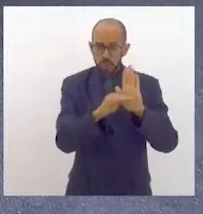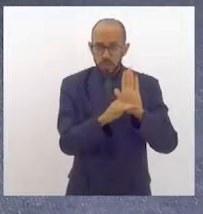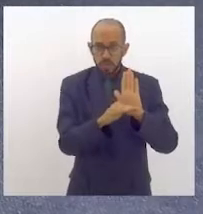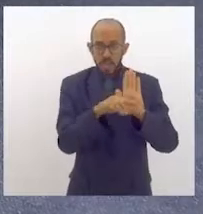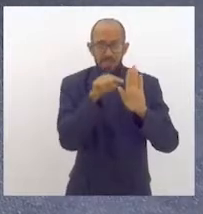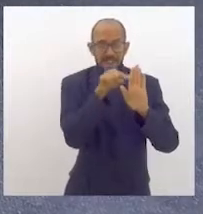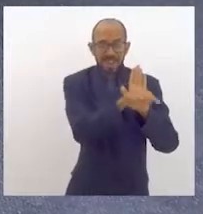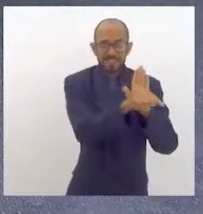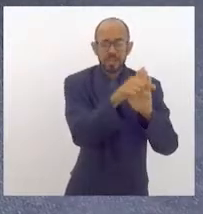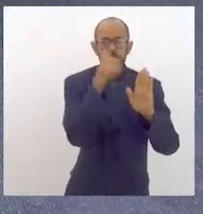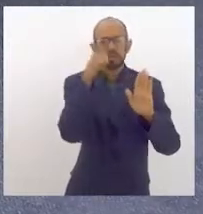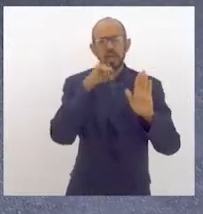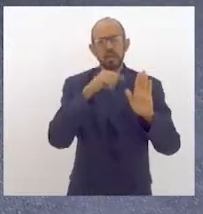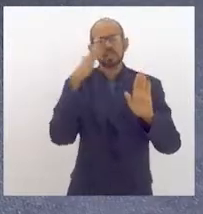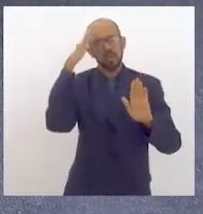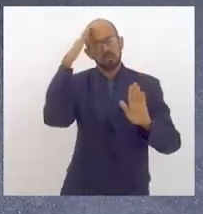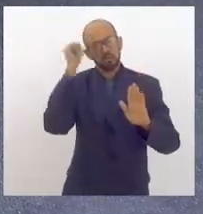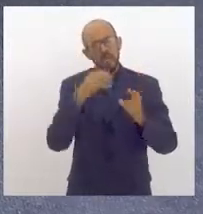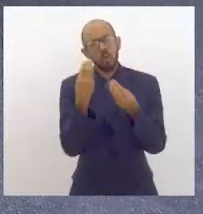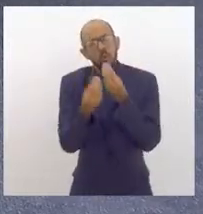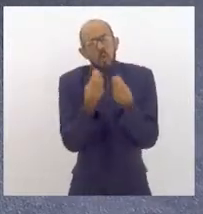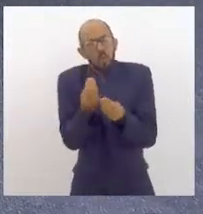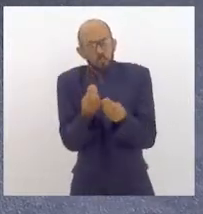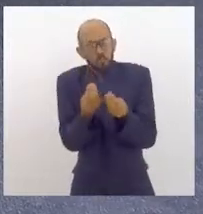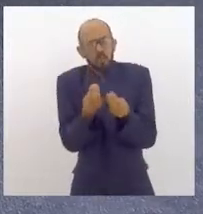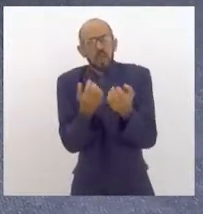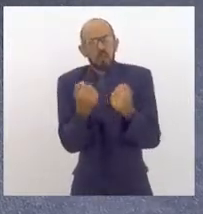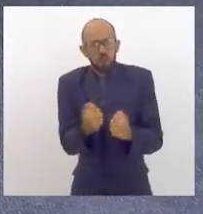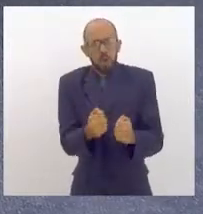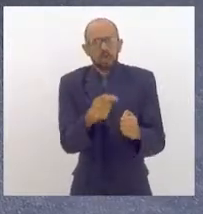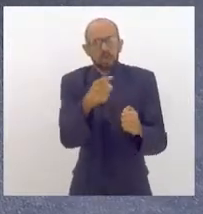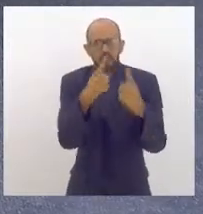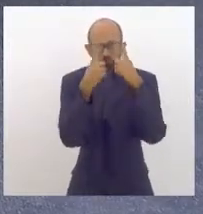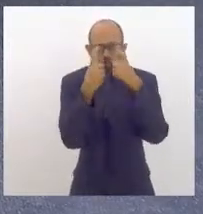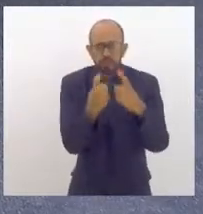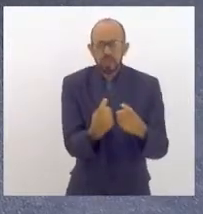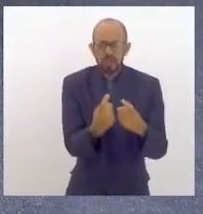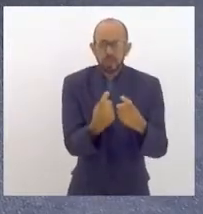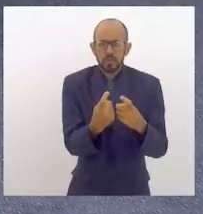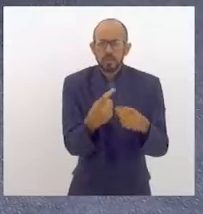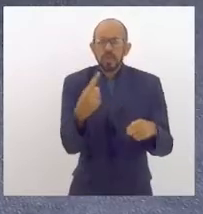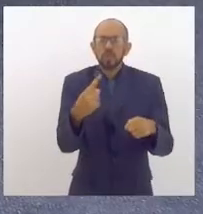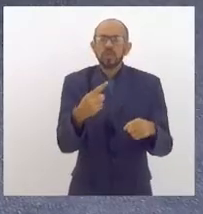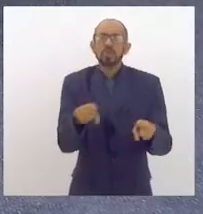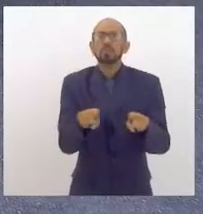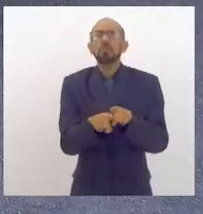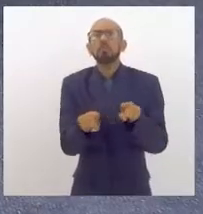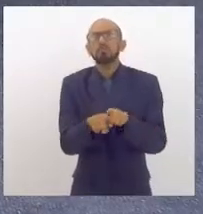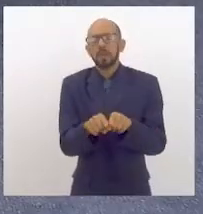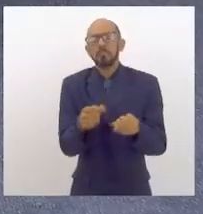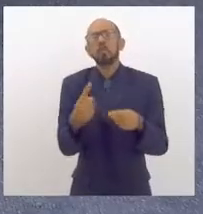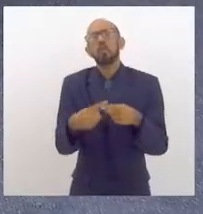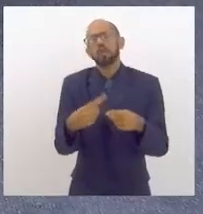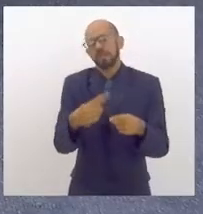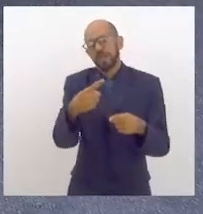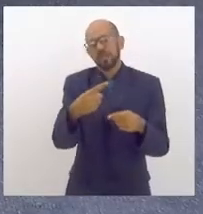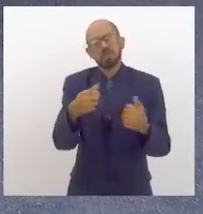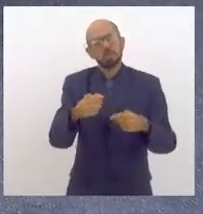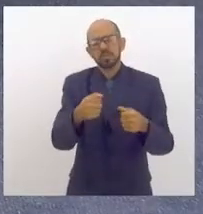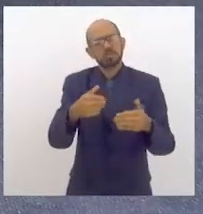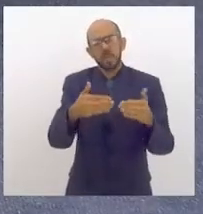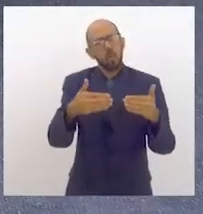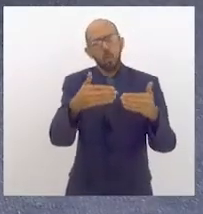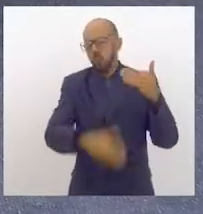é para essa mulher saber de que maneira ela pode estar sendo violentada e como a violência obstétrica precisa ser atacada